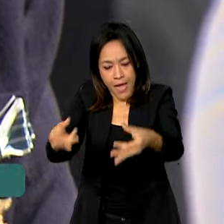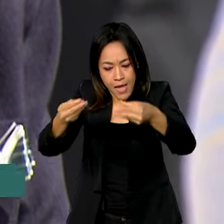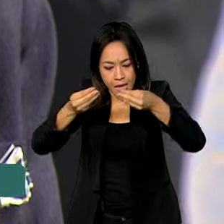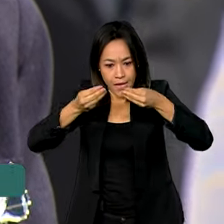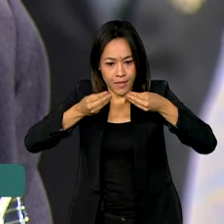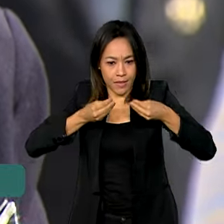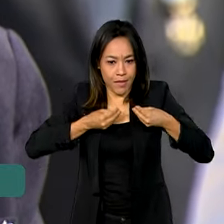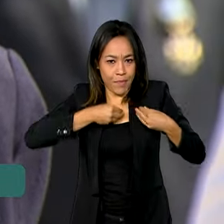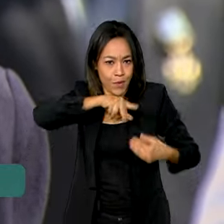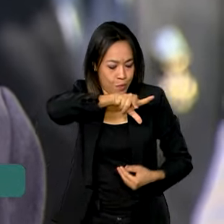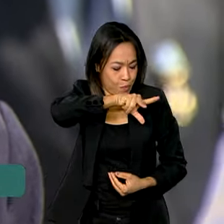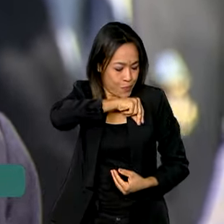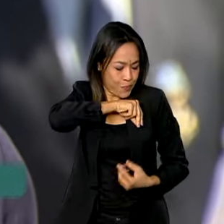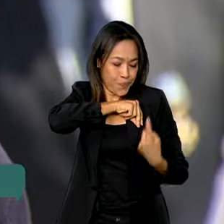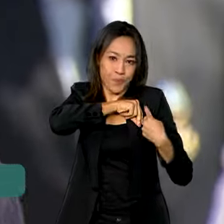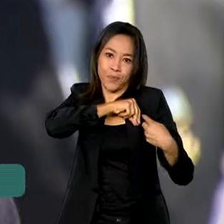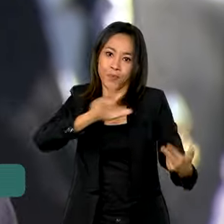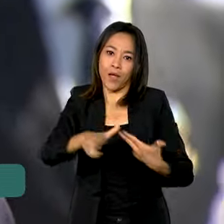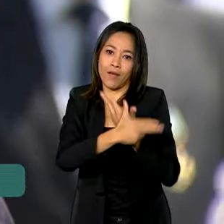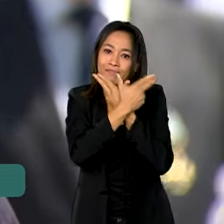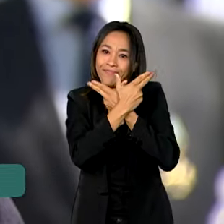da Ordem do mérito